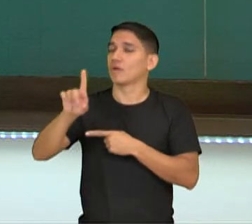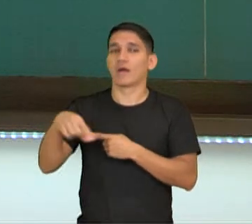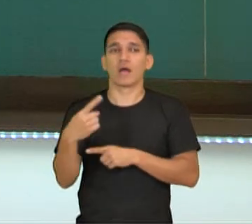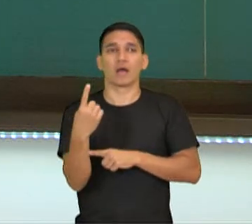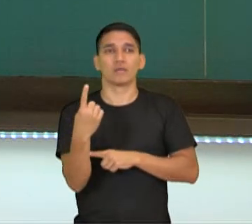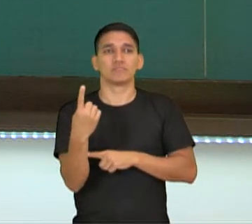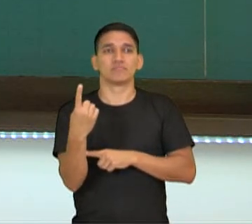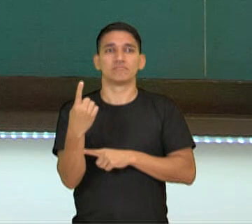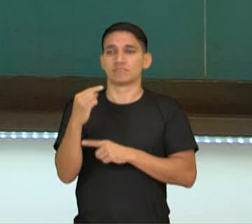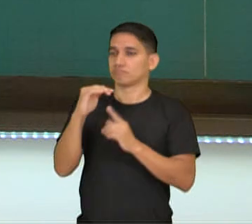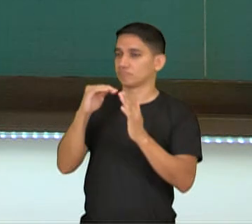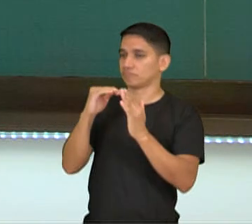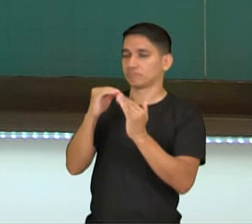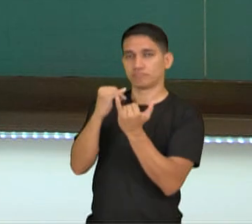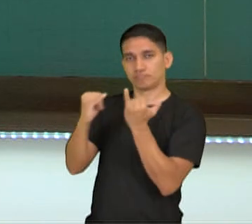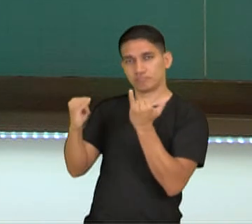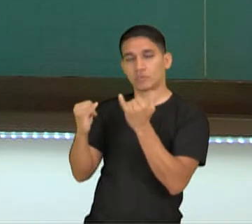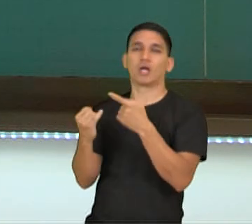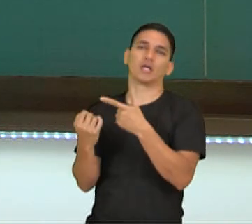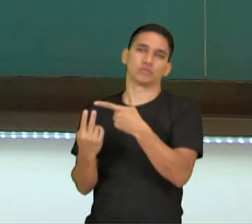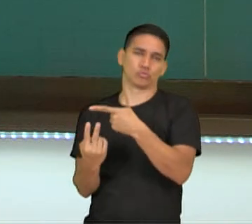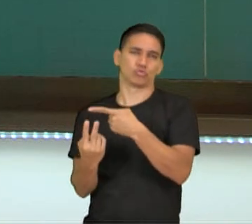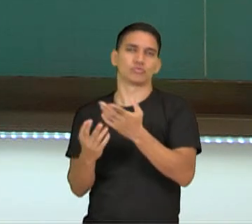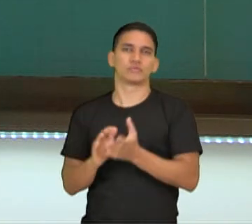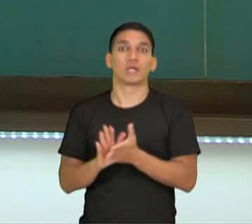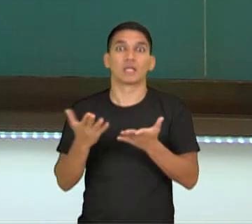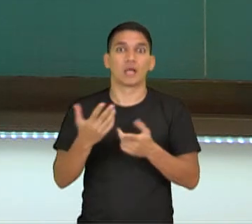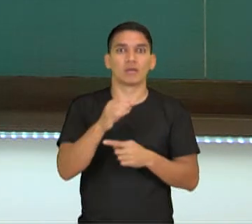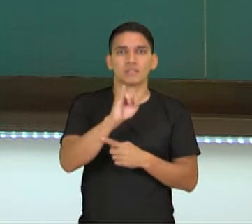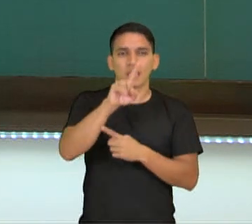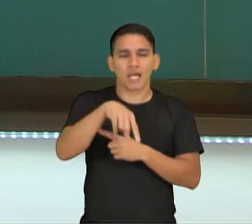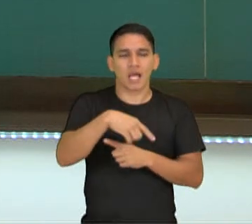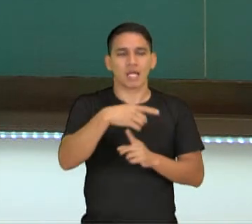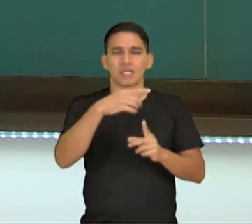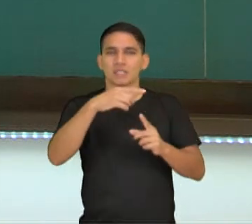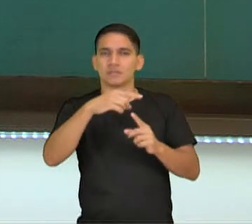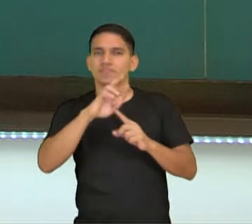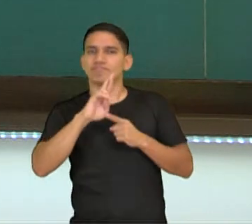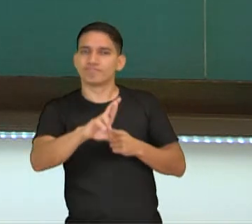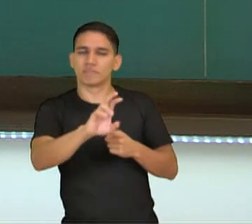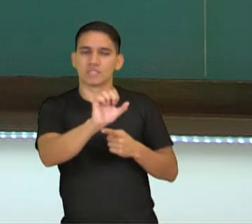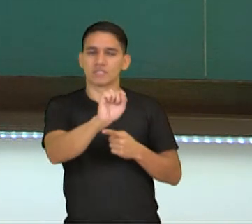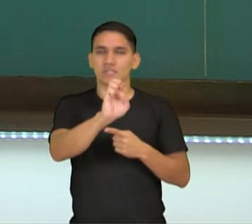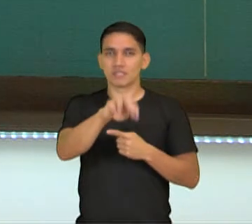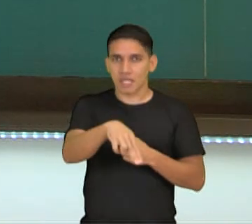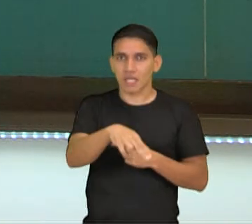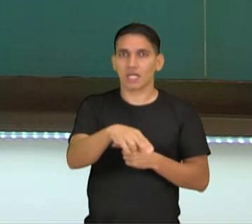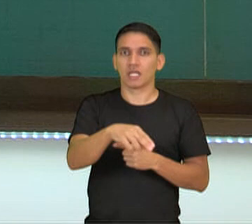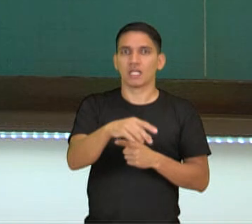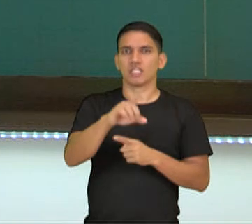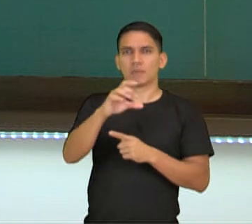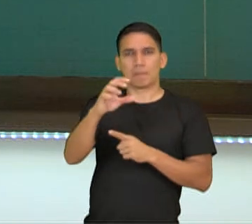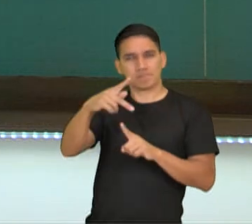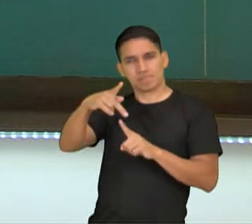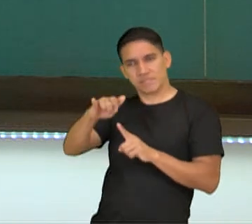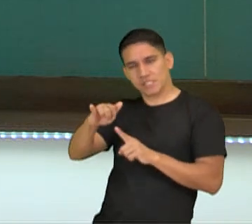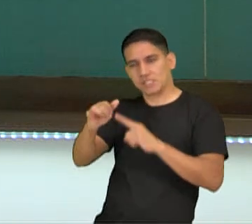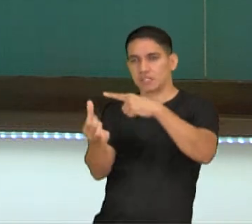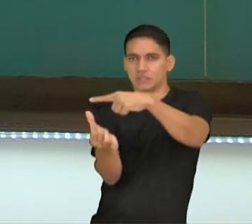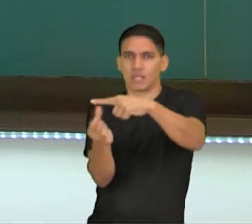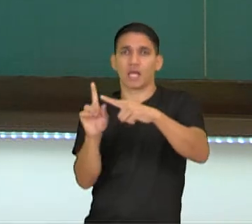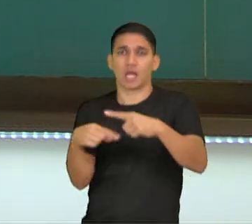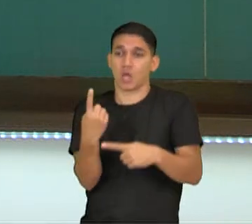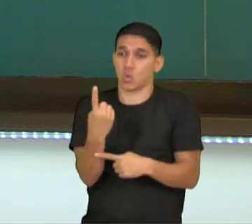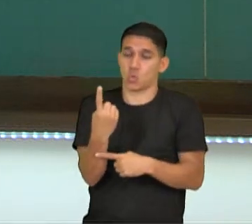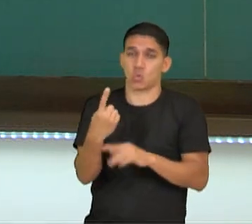função seno de x, quando x é π sobre 6, equivale a 1/2. Mesma coisa eu vou fazer para